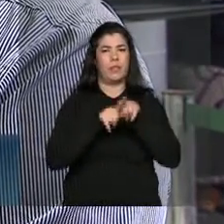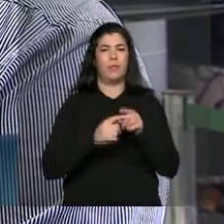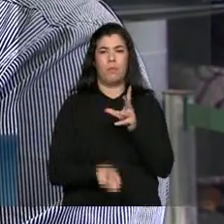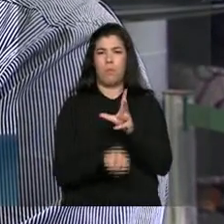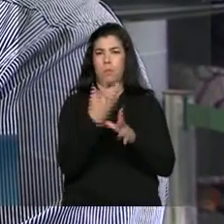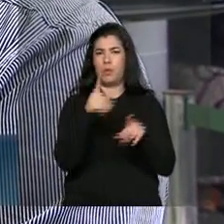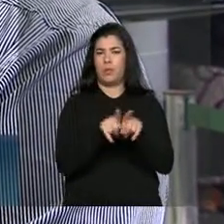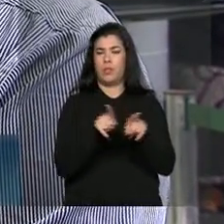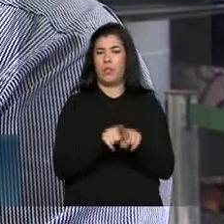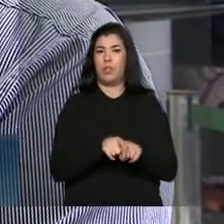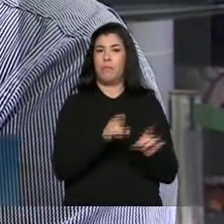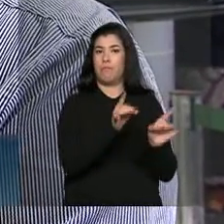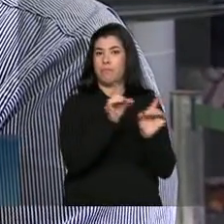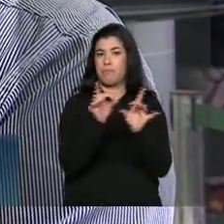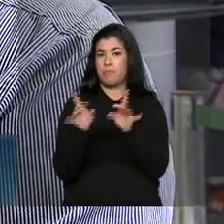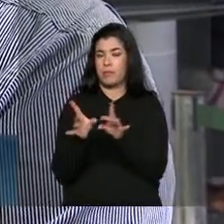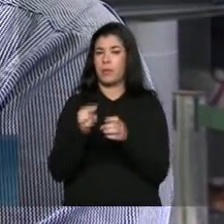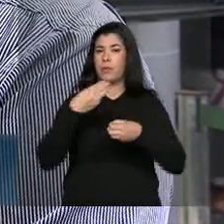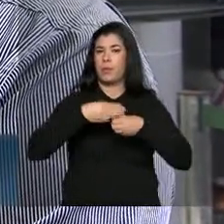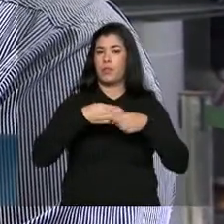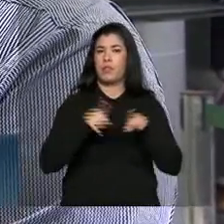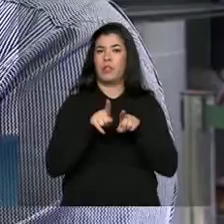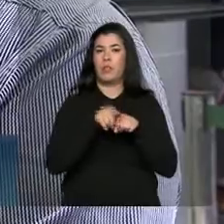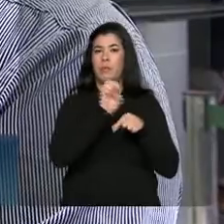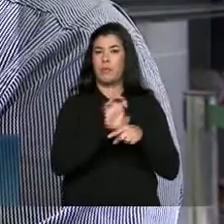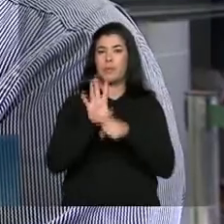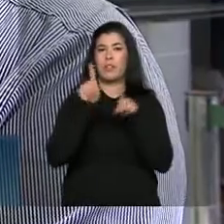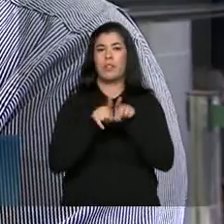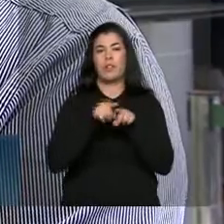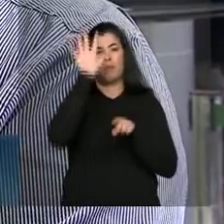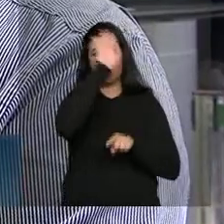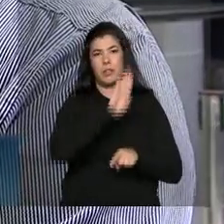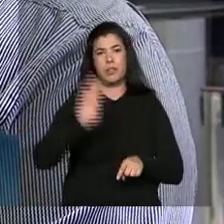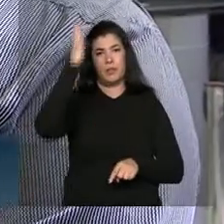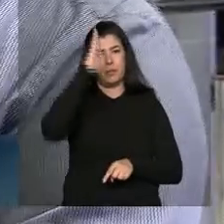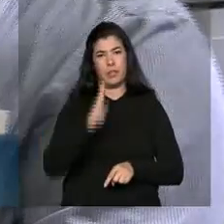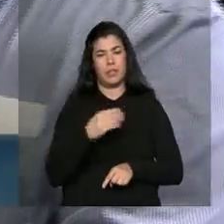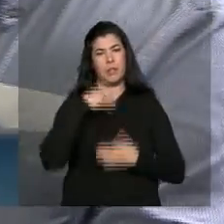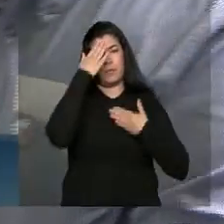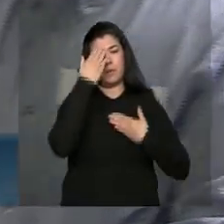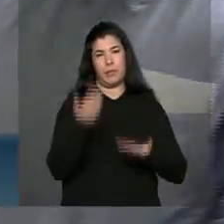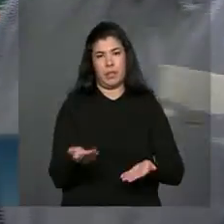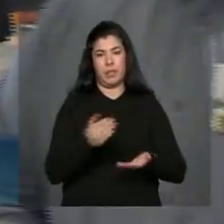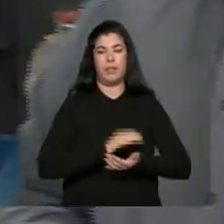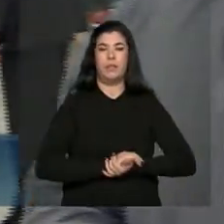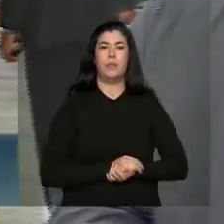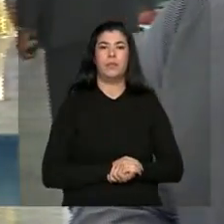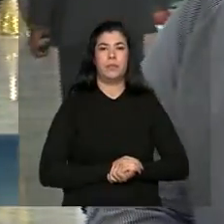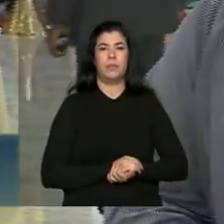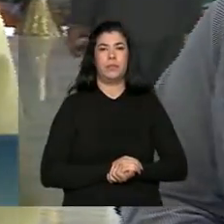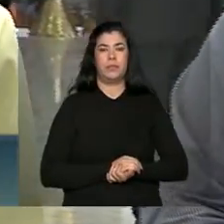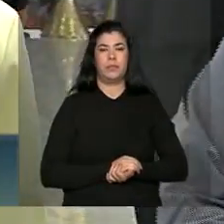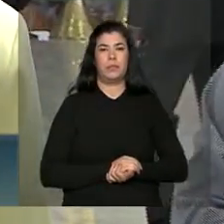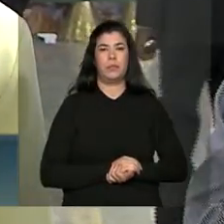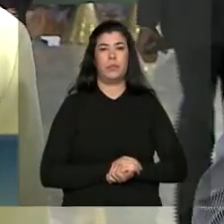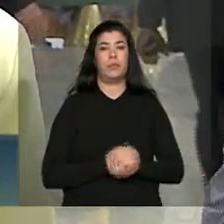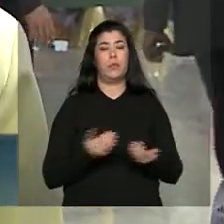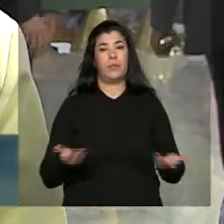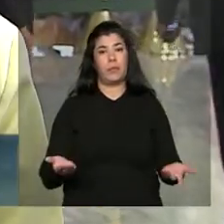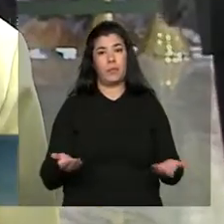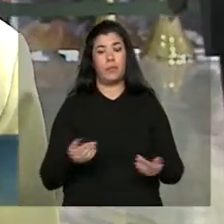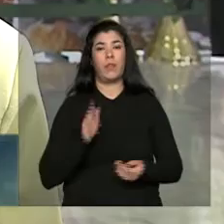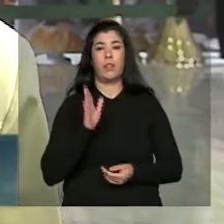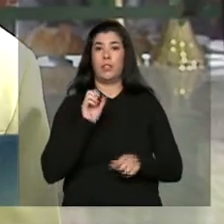e assim aumentar o mercado não só do município, para o estado e para o Brasil. Certo, muito obrigada pela entrevista. Bom, Daniele,